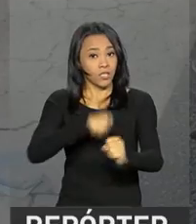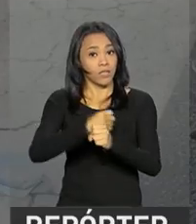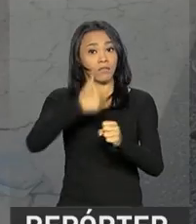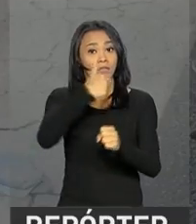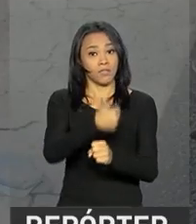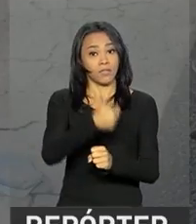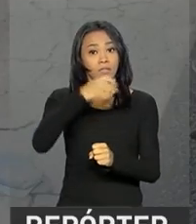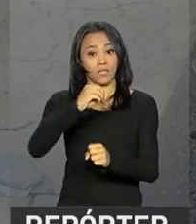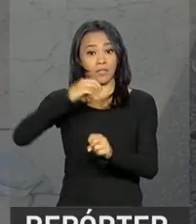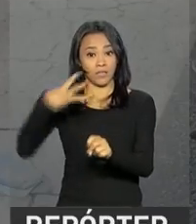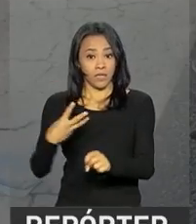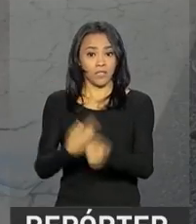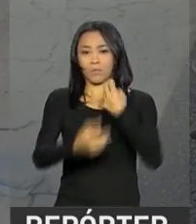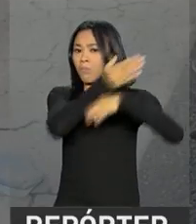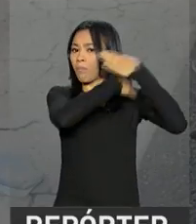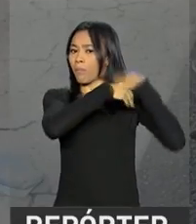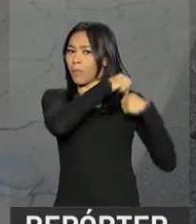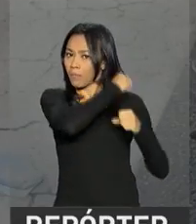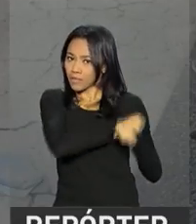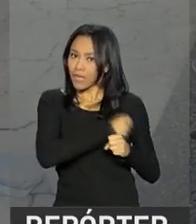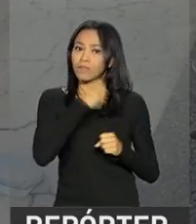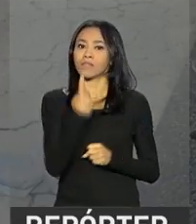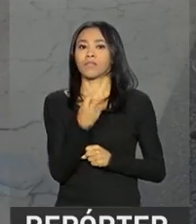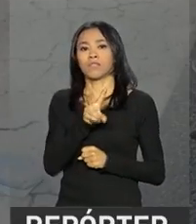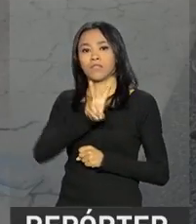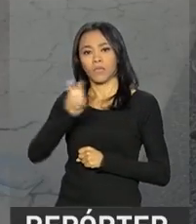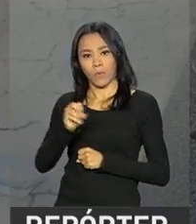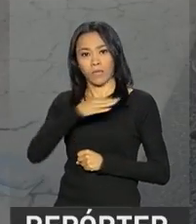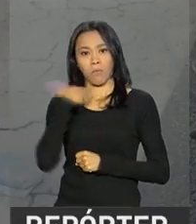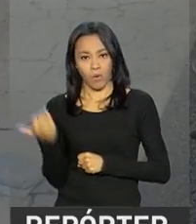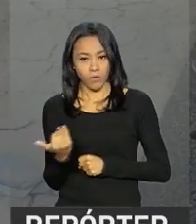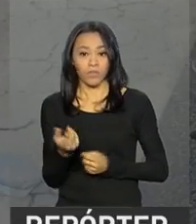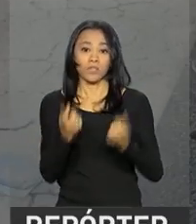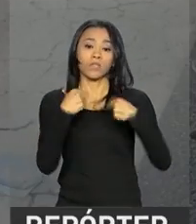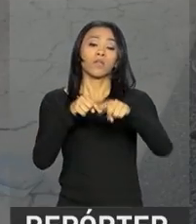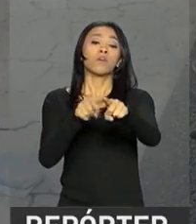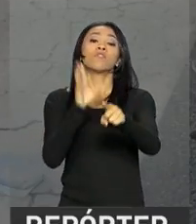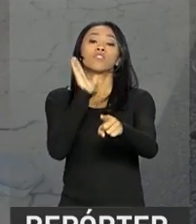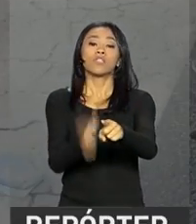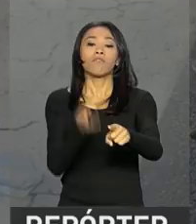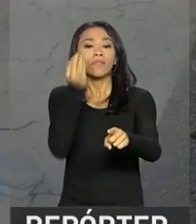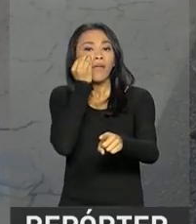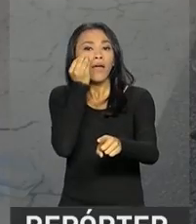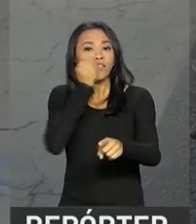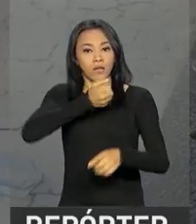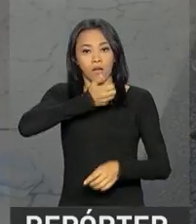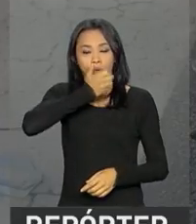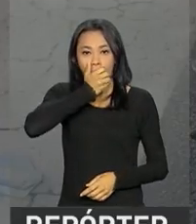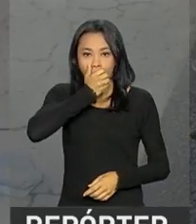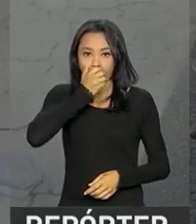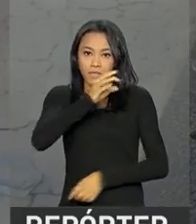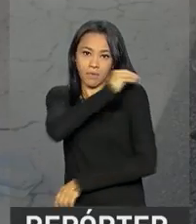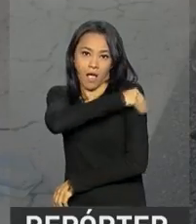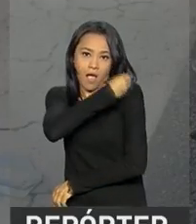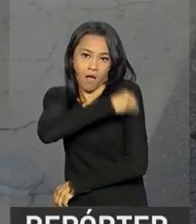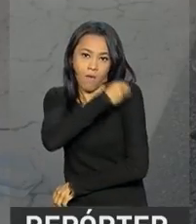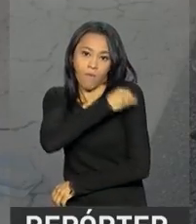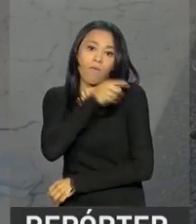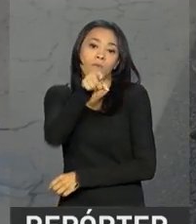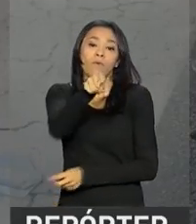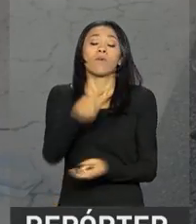150 em 2017 foram realizados quase 55 mil e 500 testes do bafômetro mais de